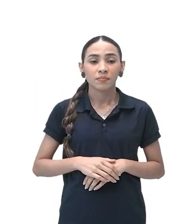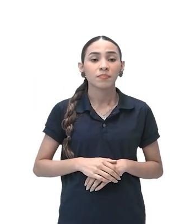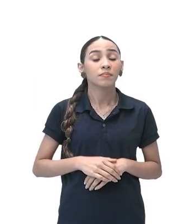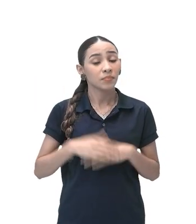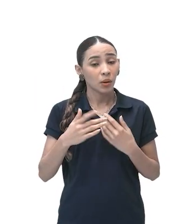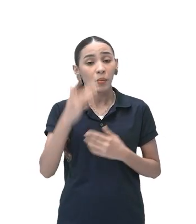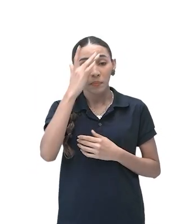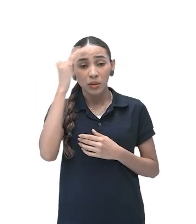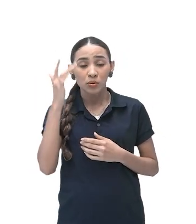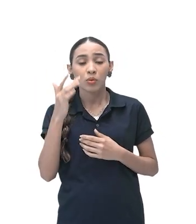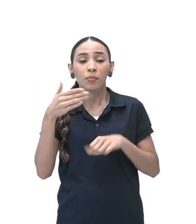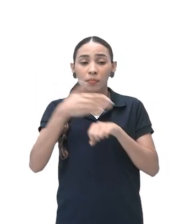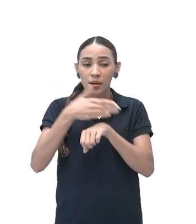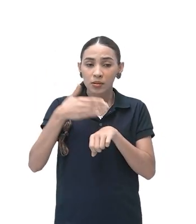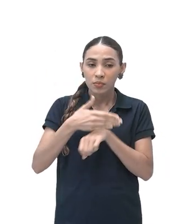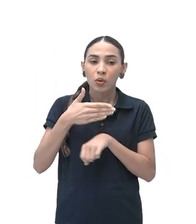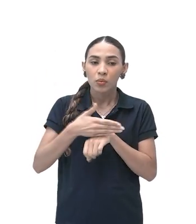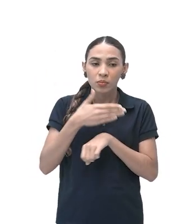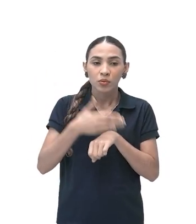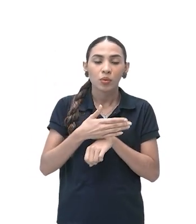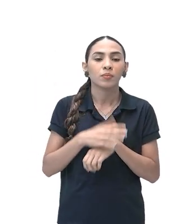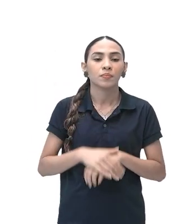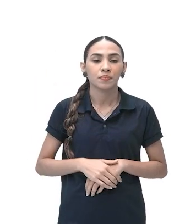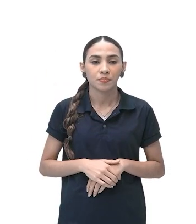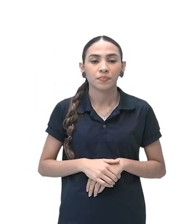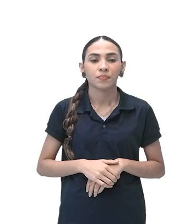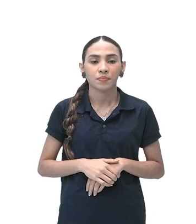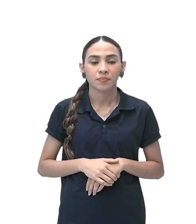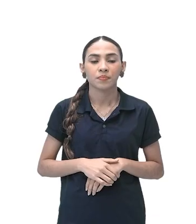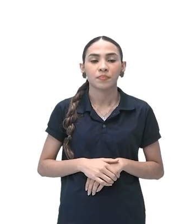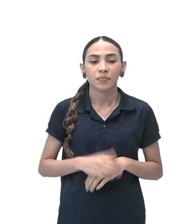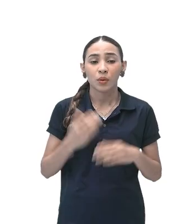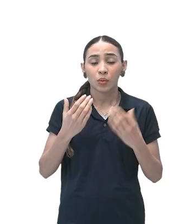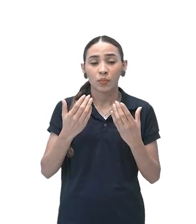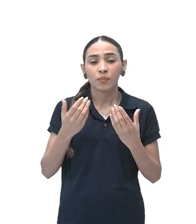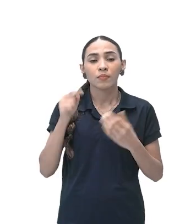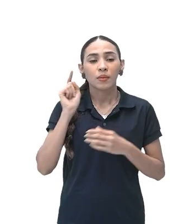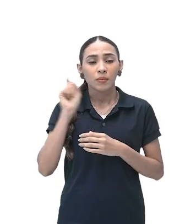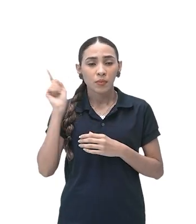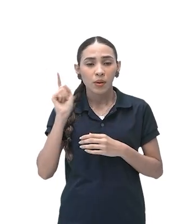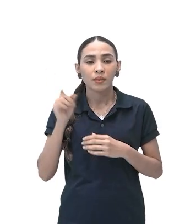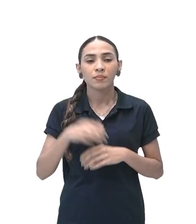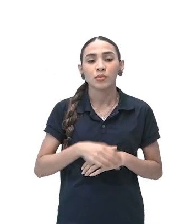que participou deste concurso, correto? Deste concurso que